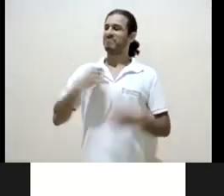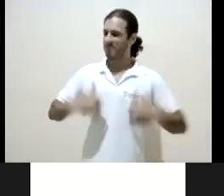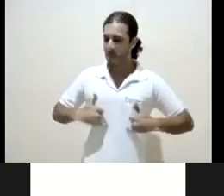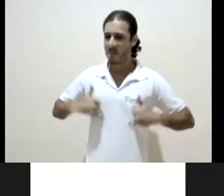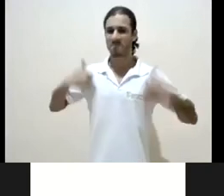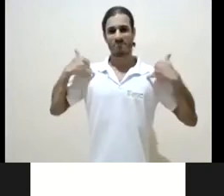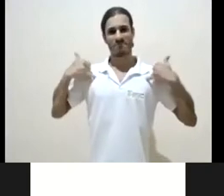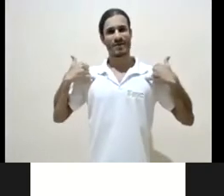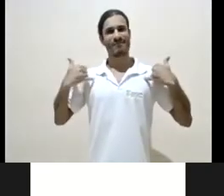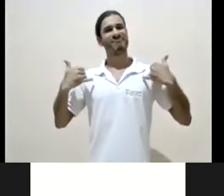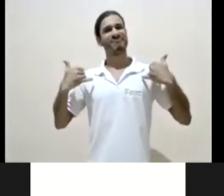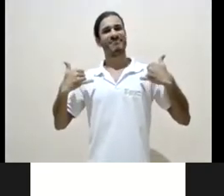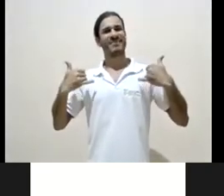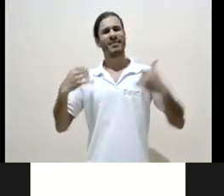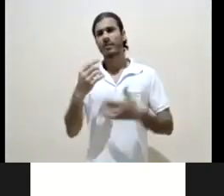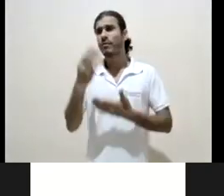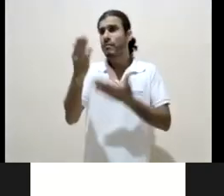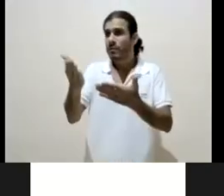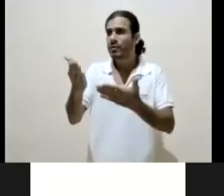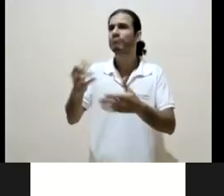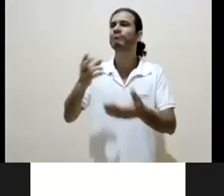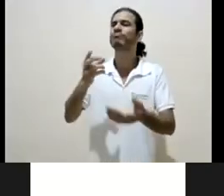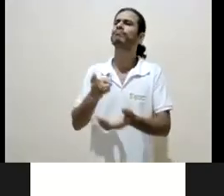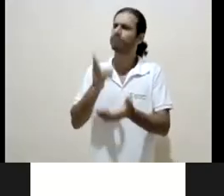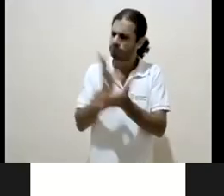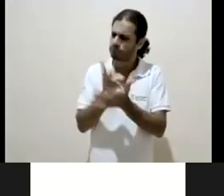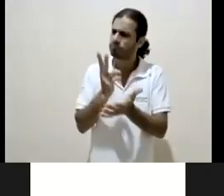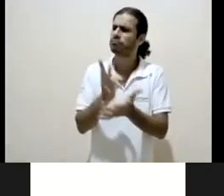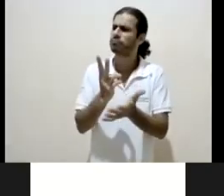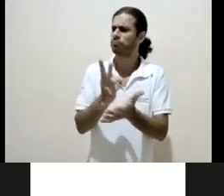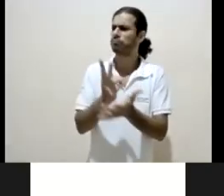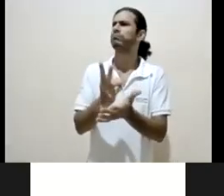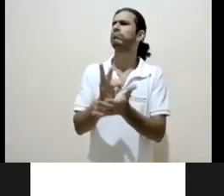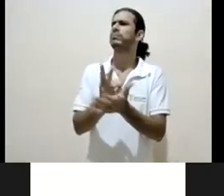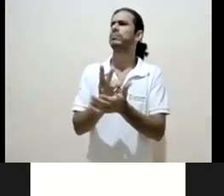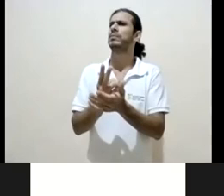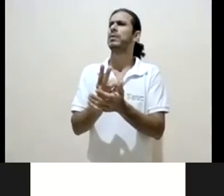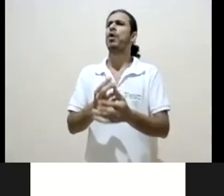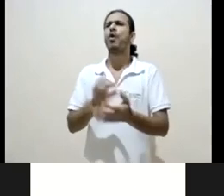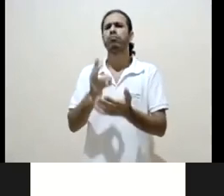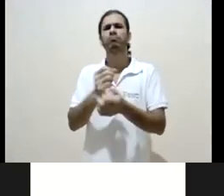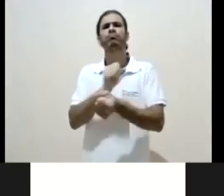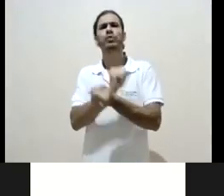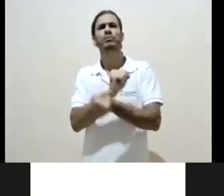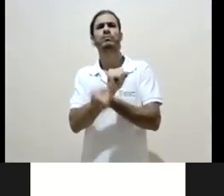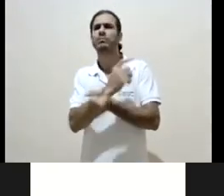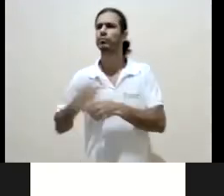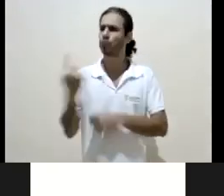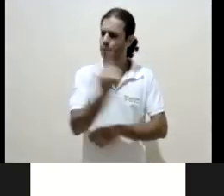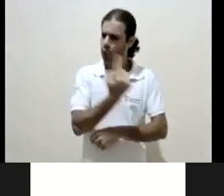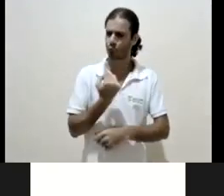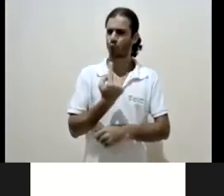podem continuar contando aqui com o nosso apoio para buscar as melhores